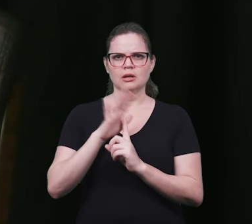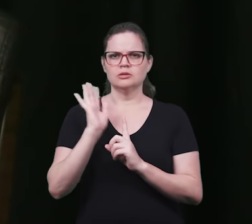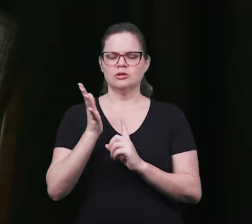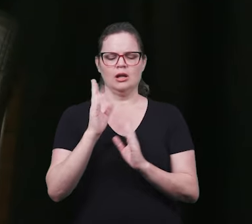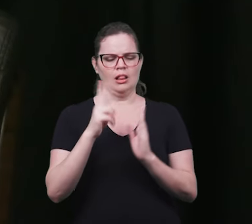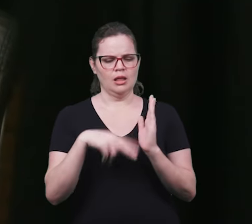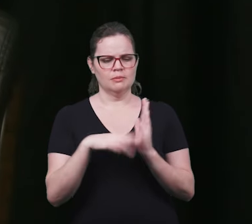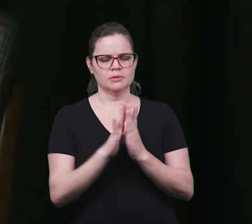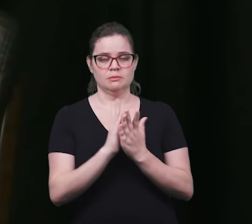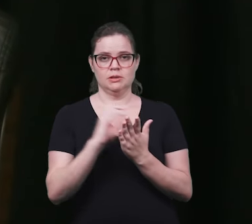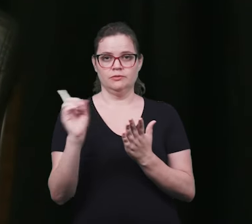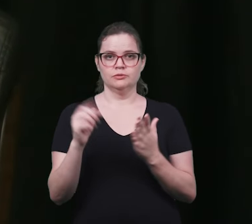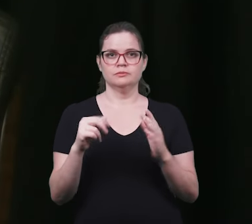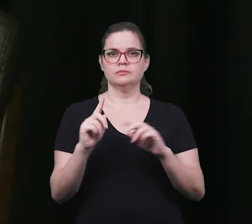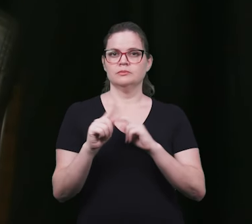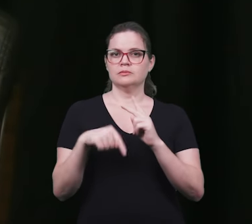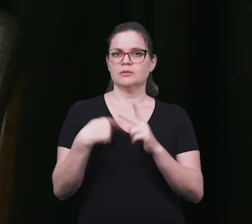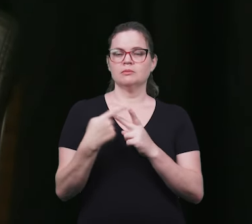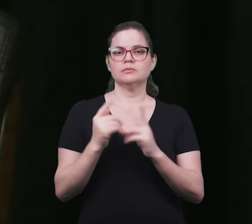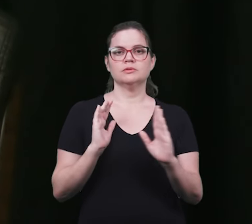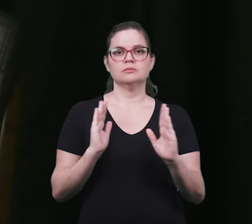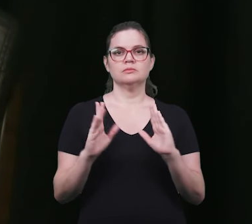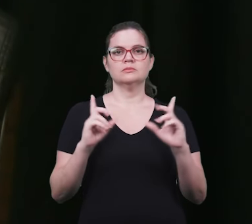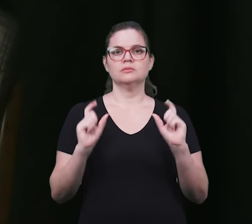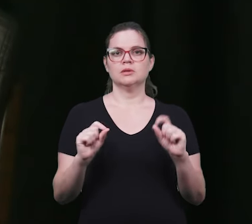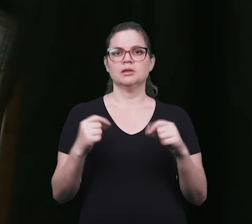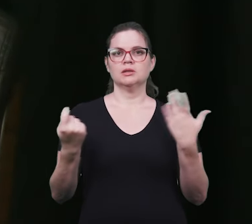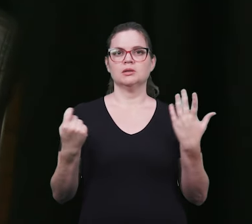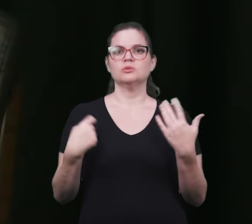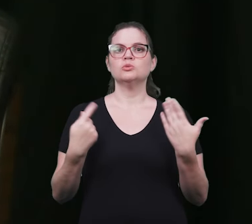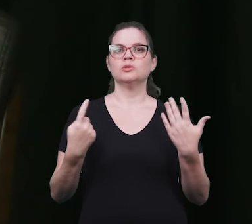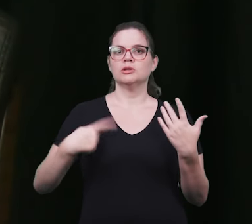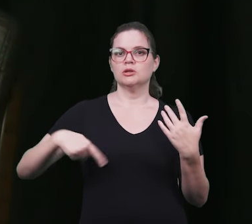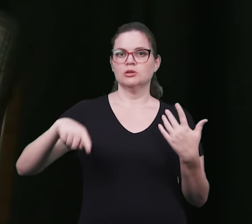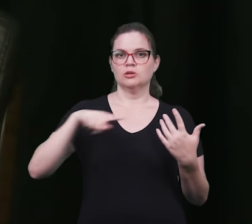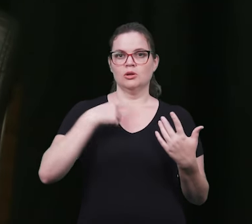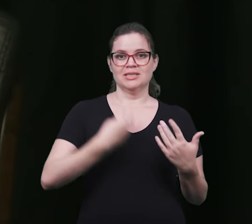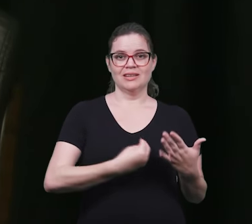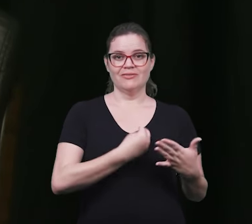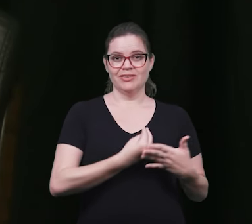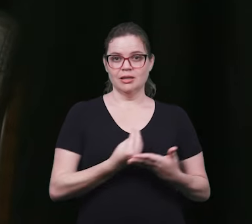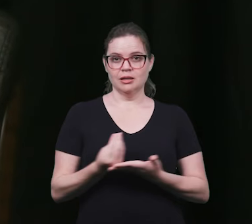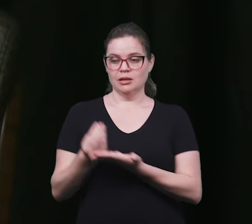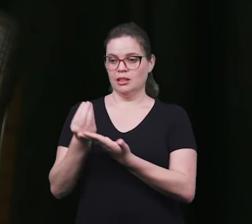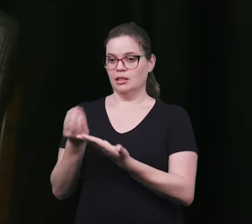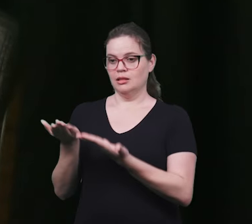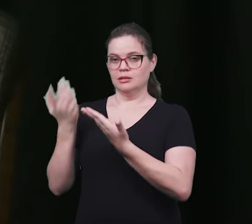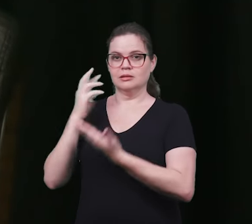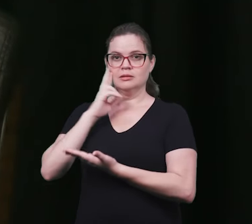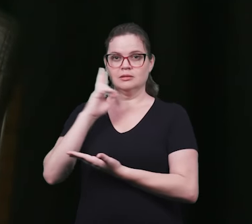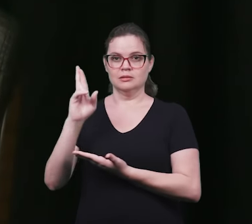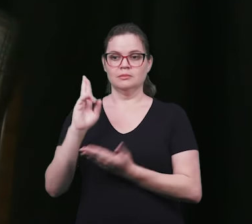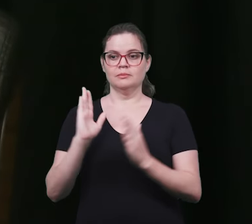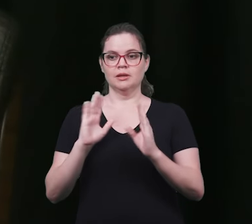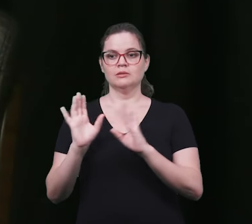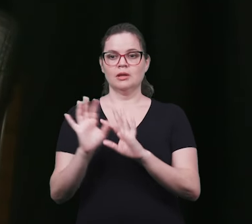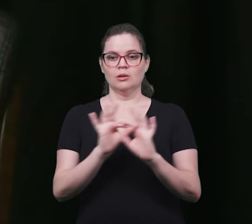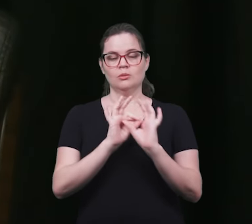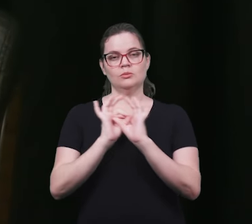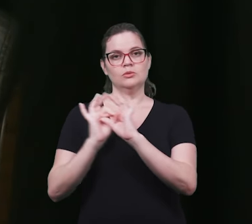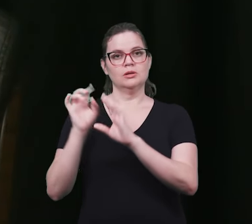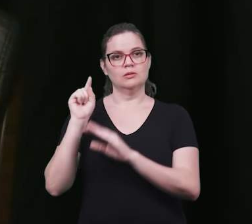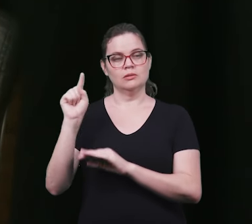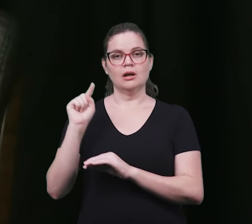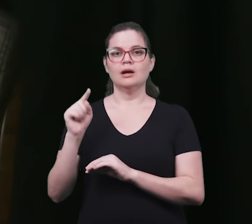já lemos a palavra, depois tem aquele período de consagração, nossa vida consagrada ao Senhor, né? Ali não